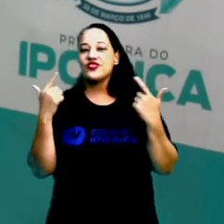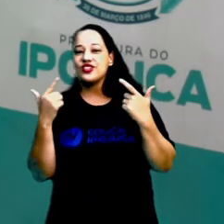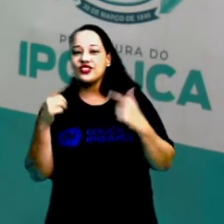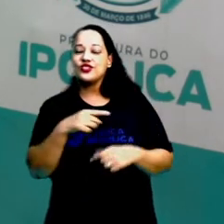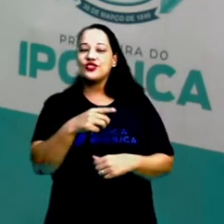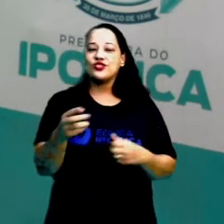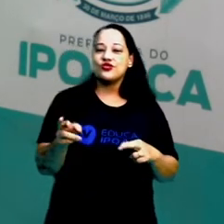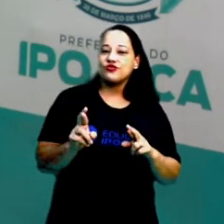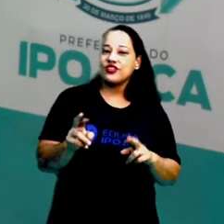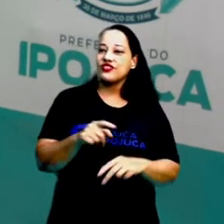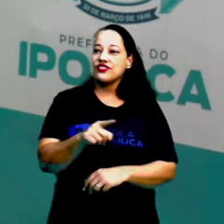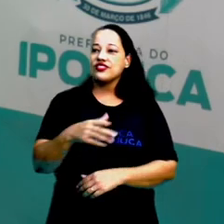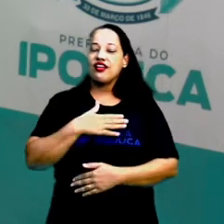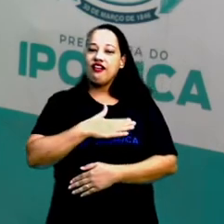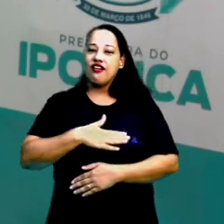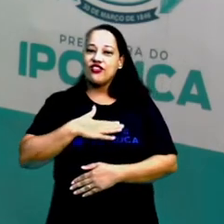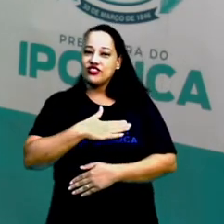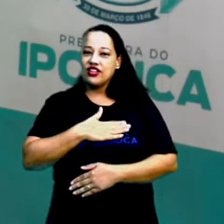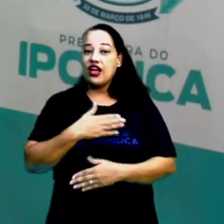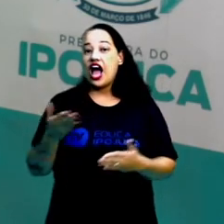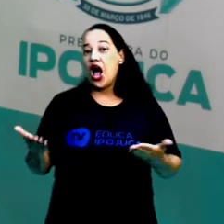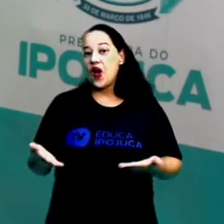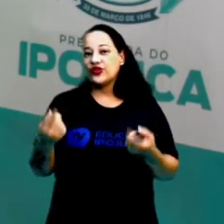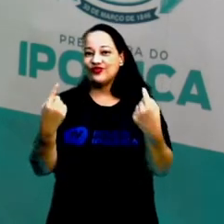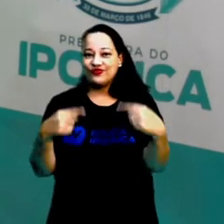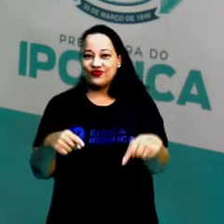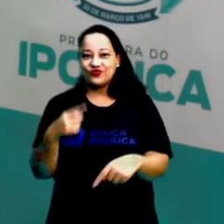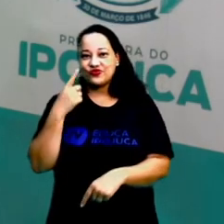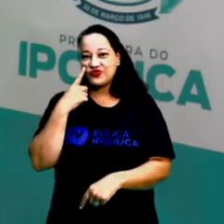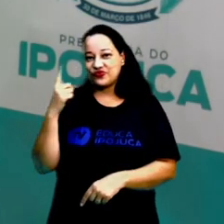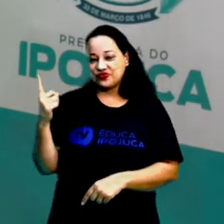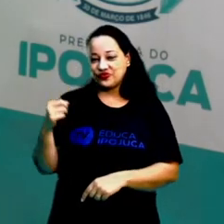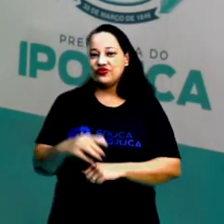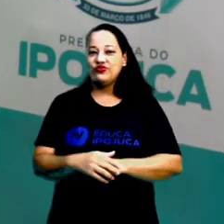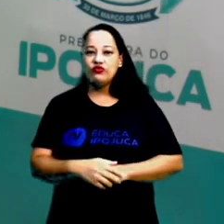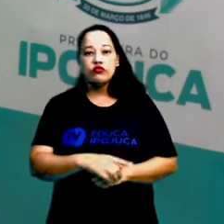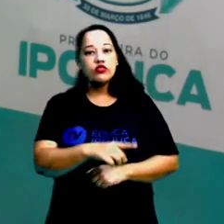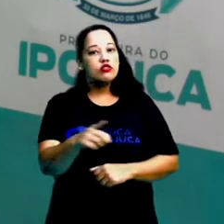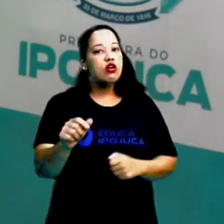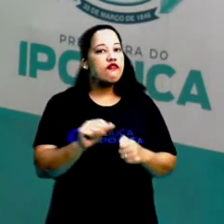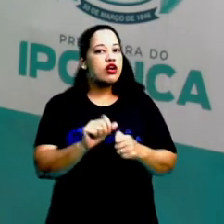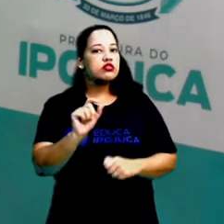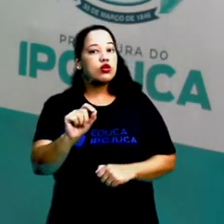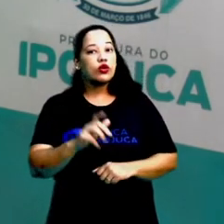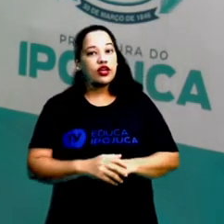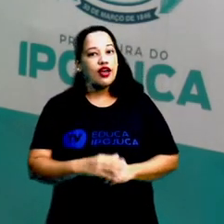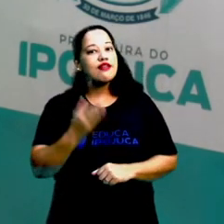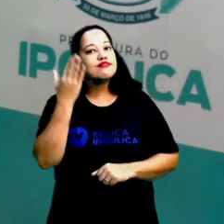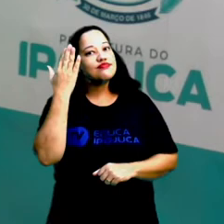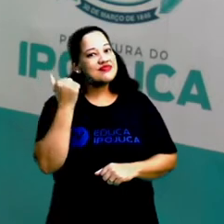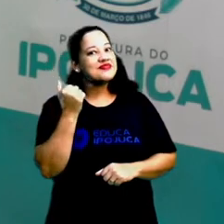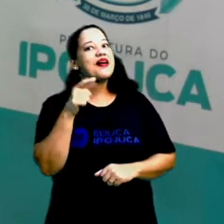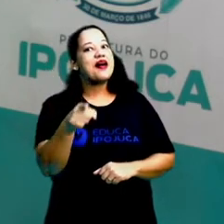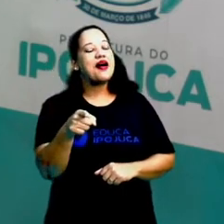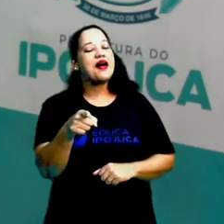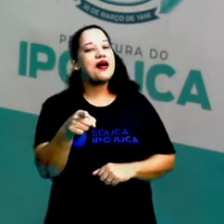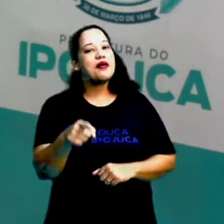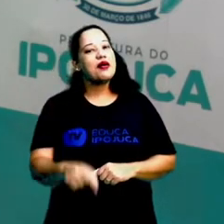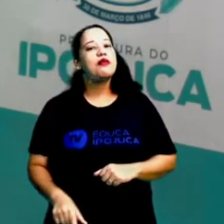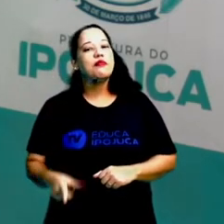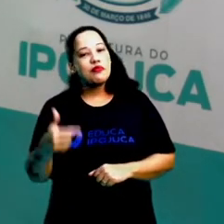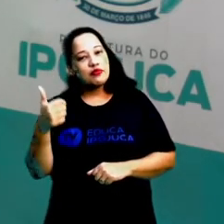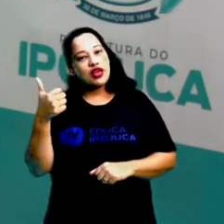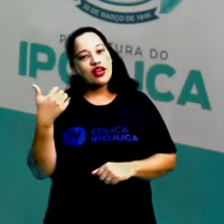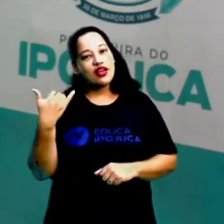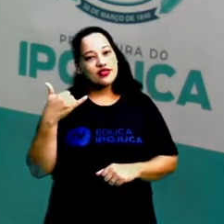tenham gostado, tá bom? Então, vamos para o desafio semanal, Week Challenge. O que é que vocês vão fazer? Vocês já sabem, né? Pega a câmera